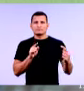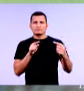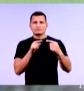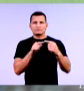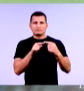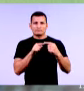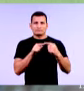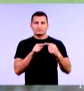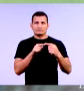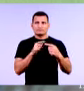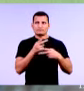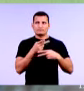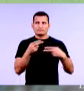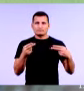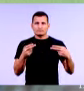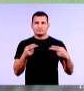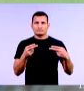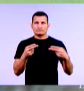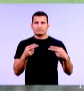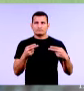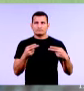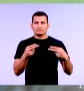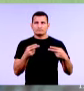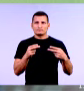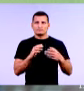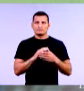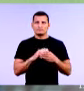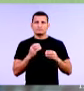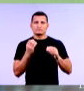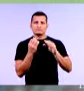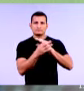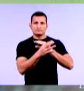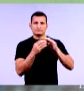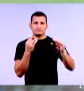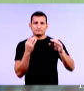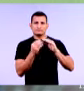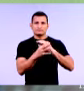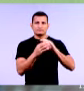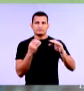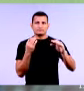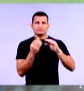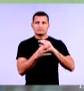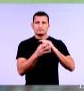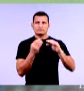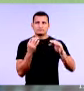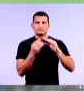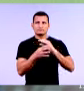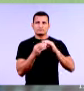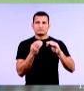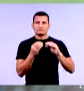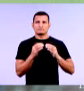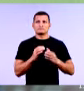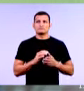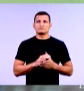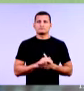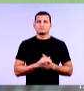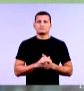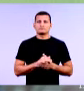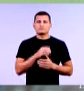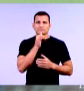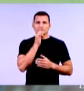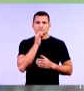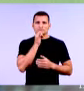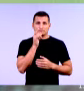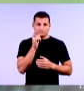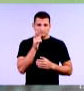periféricos e estabelecer seções de transferência de dados entre dispositivos móveis, ok? Um exemplo